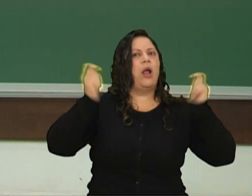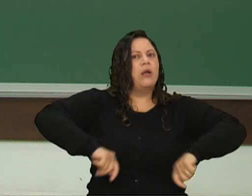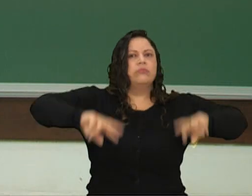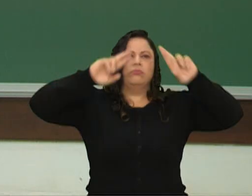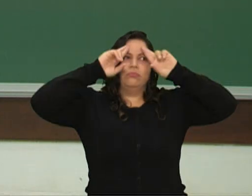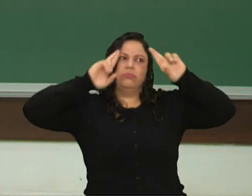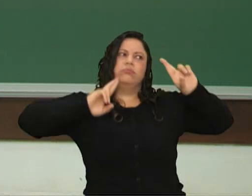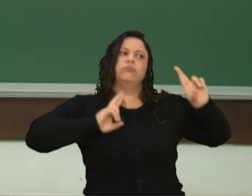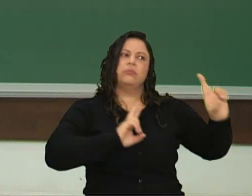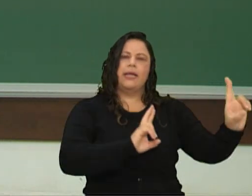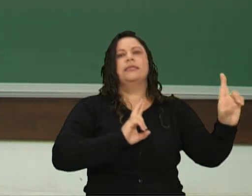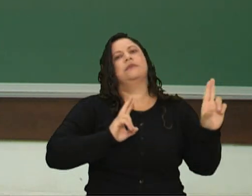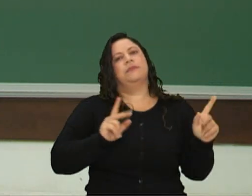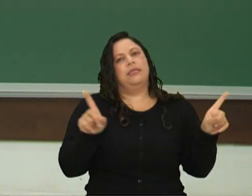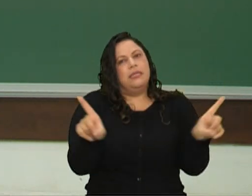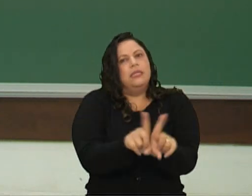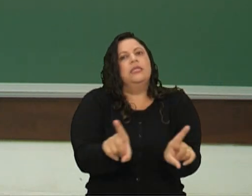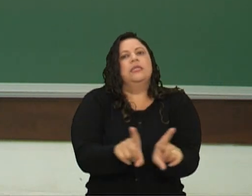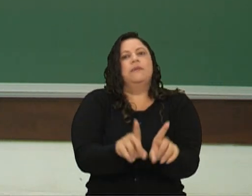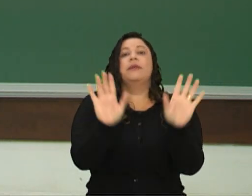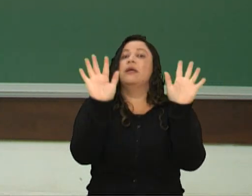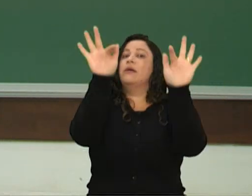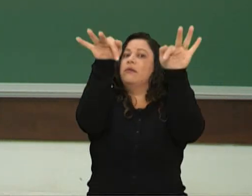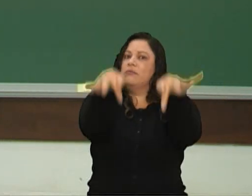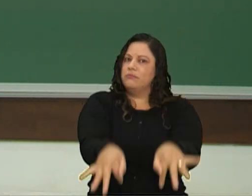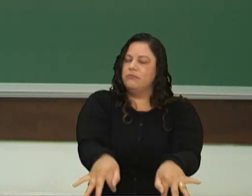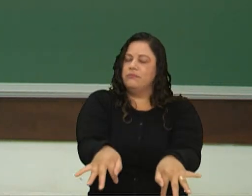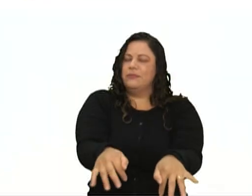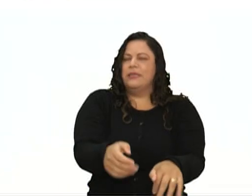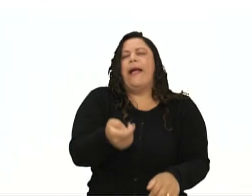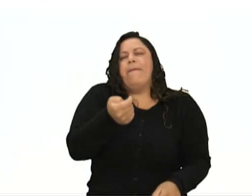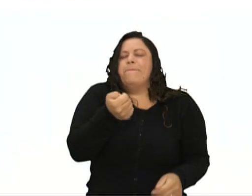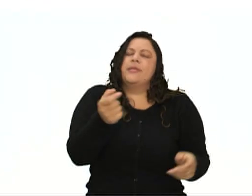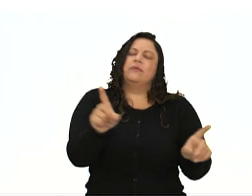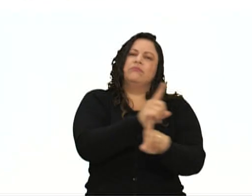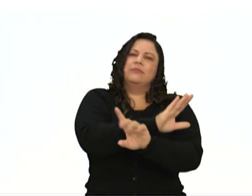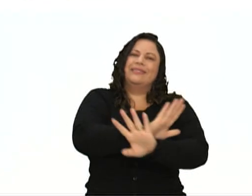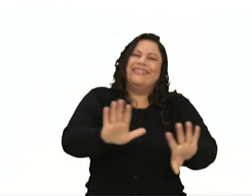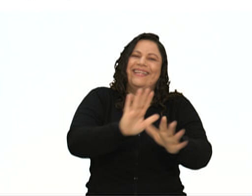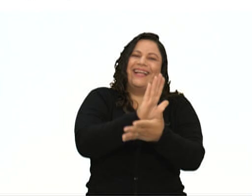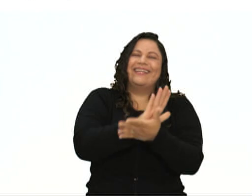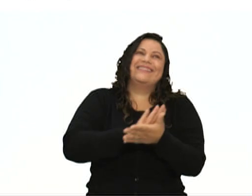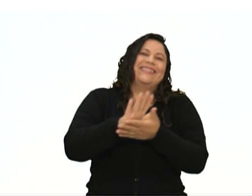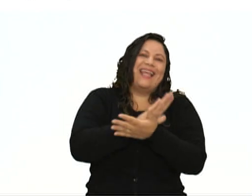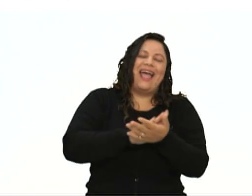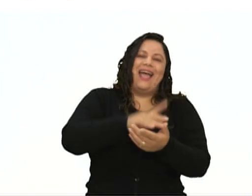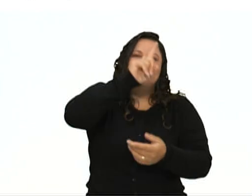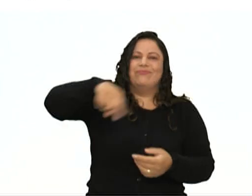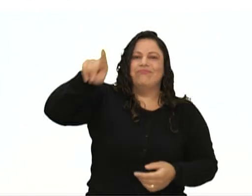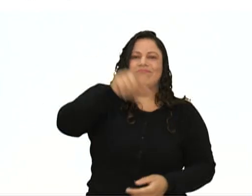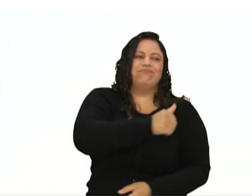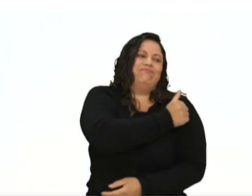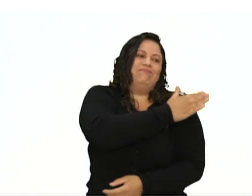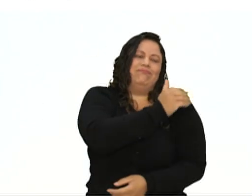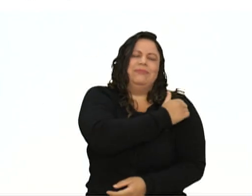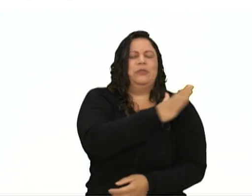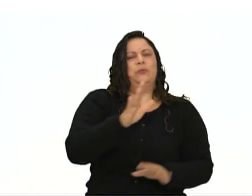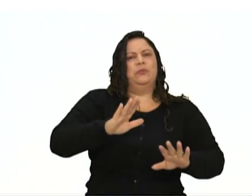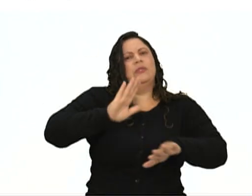respeitosos. E para finalizar, seja menos preconceito, seja mais amor no peito. Não precisa ser